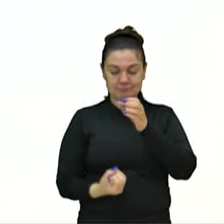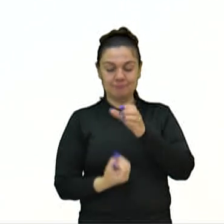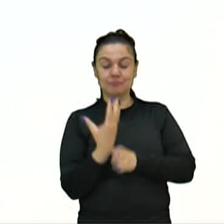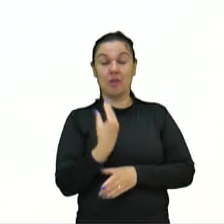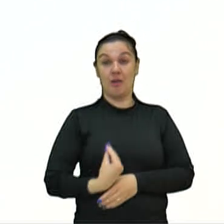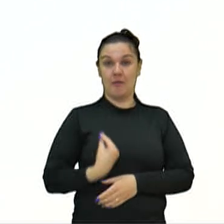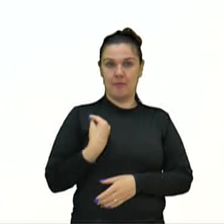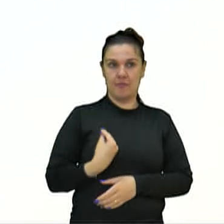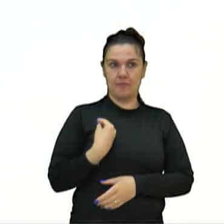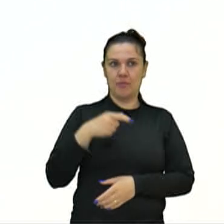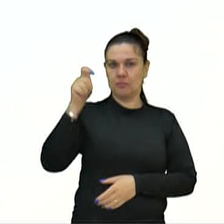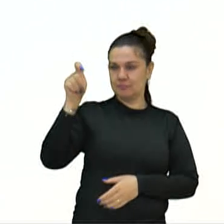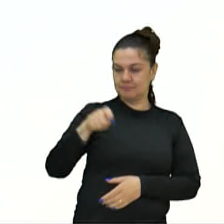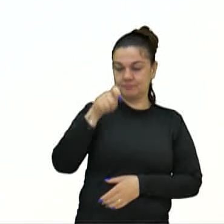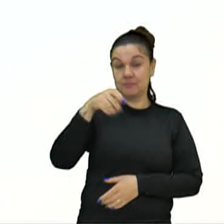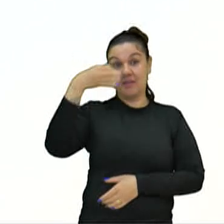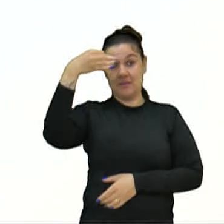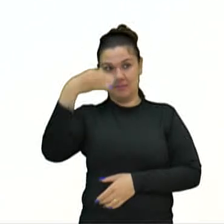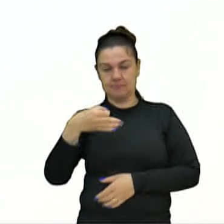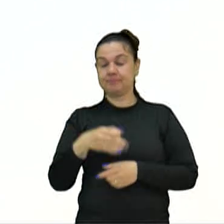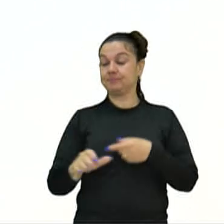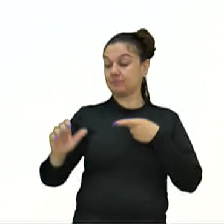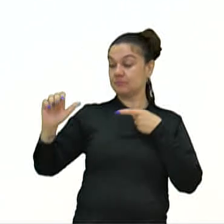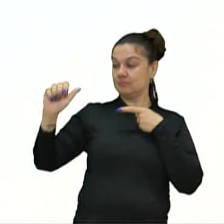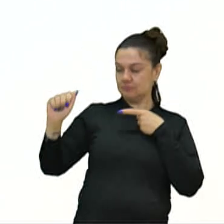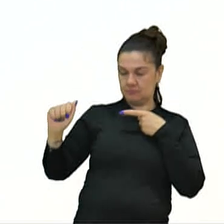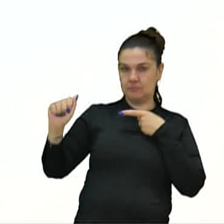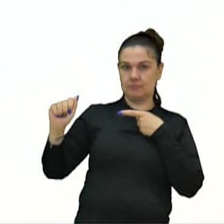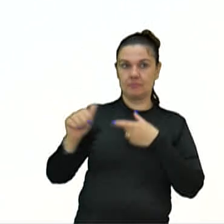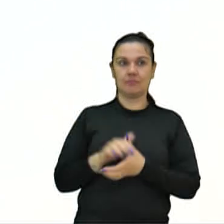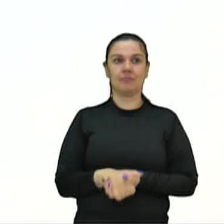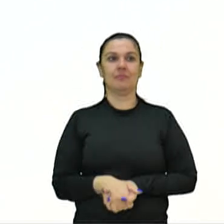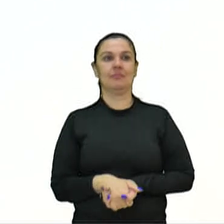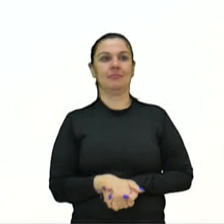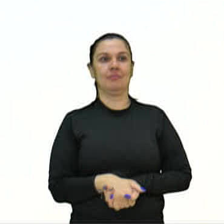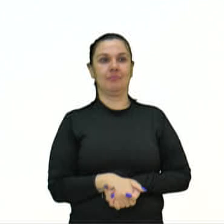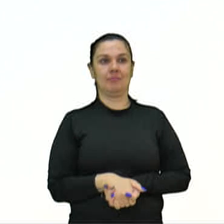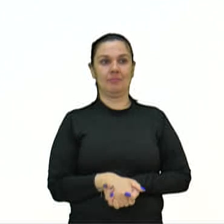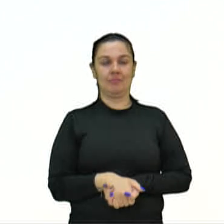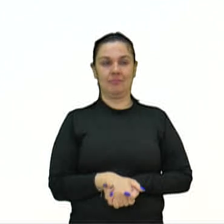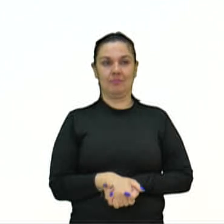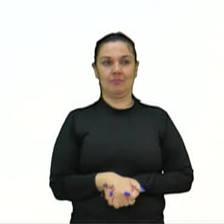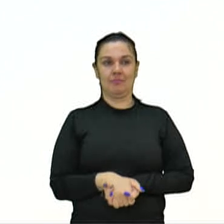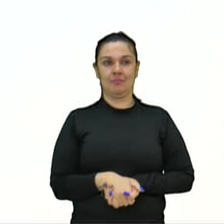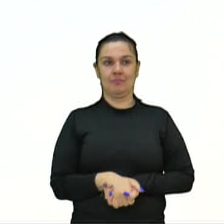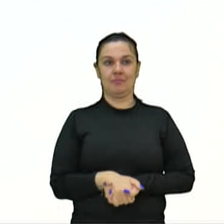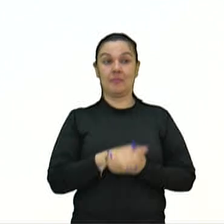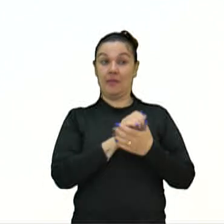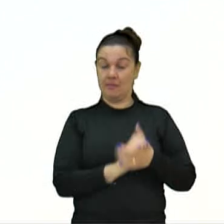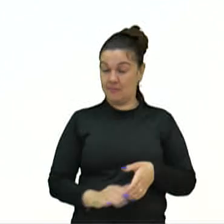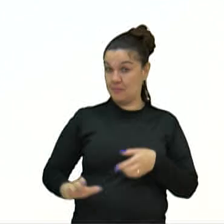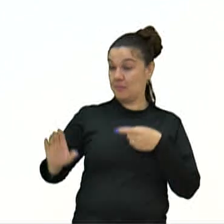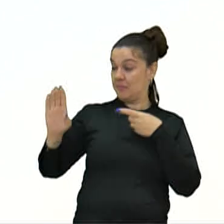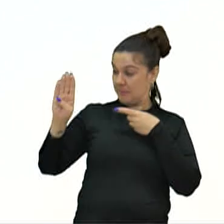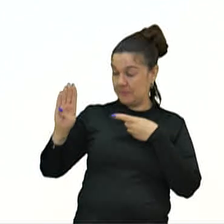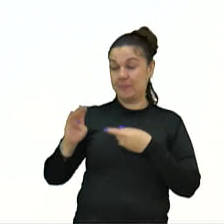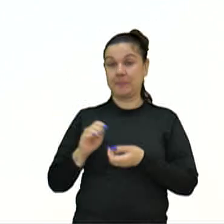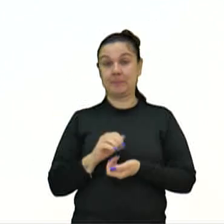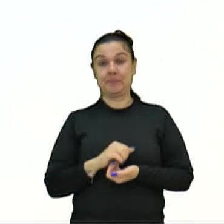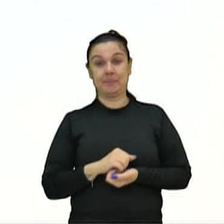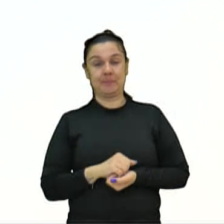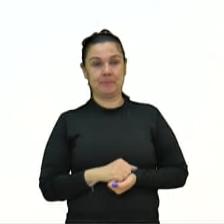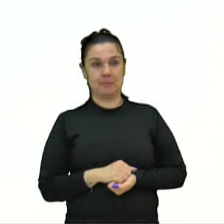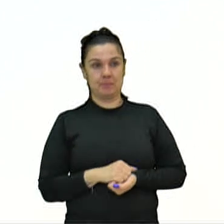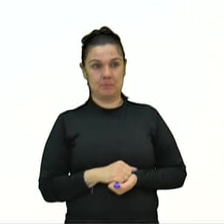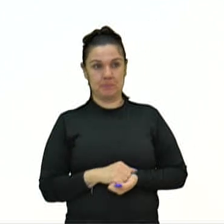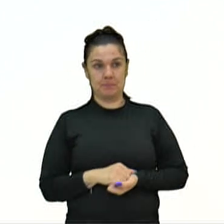vida, marque o que for correto. Letra A, abiogênese. Um ser vivo nasce a partir de outro ser vivo. Letra B, o